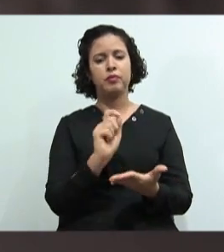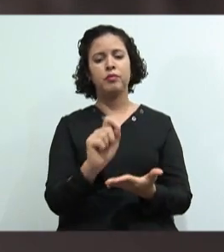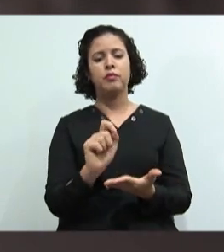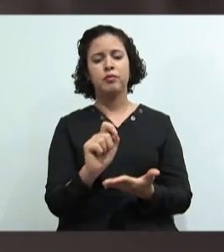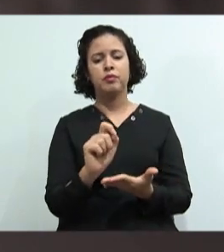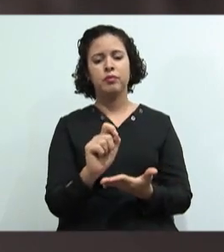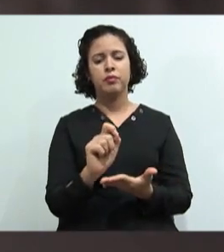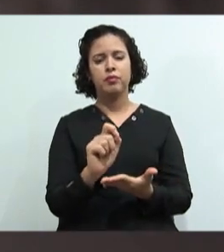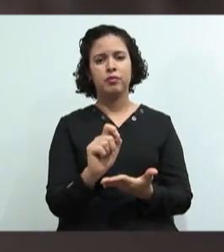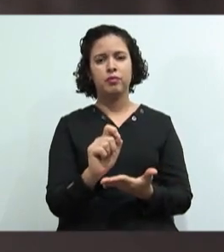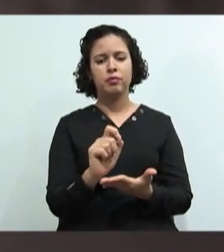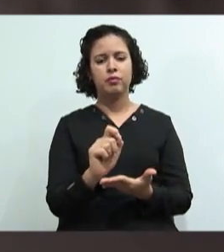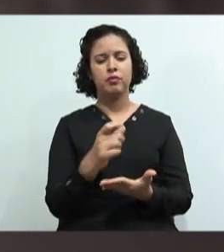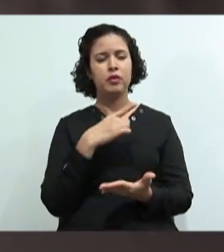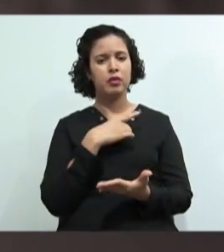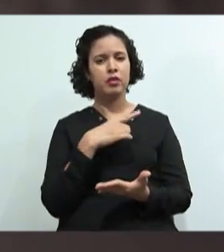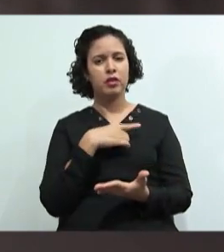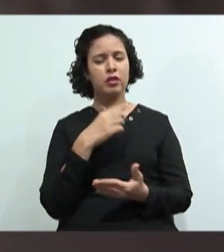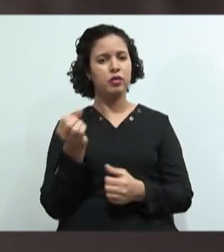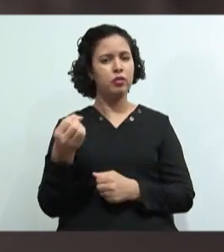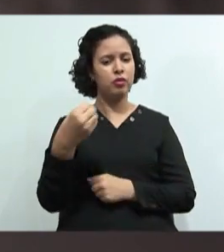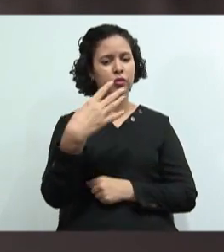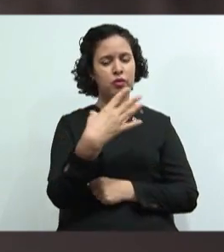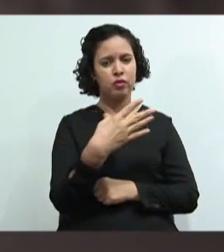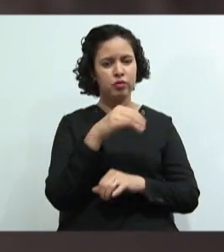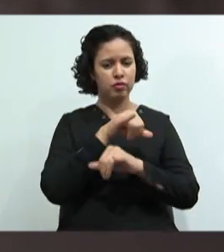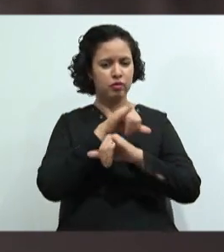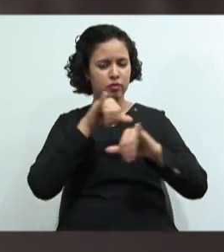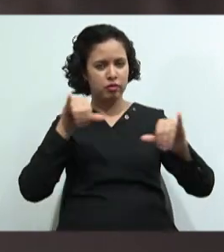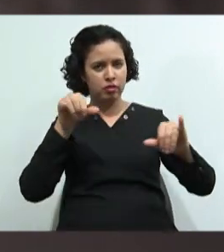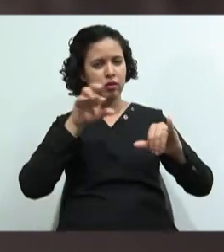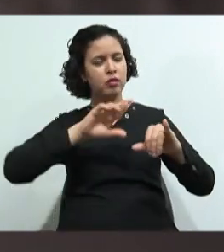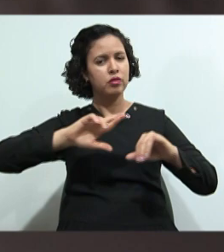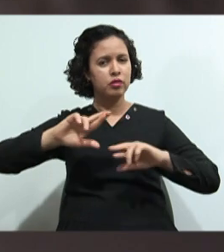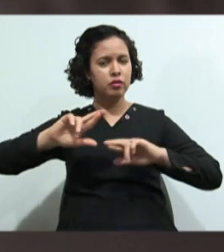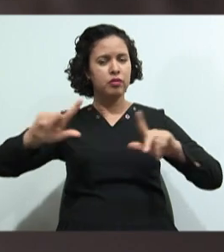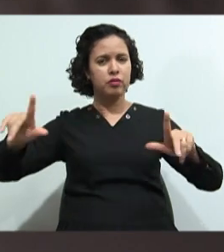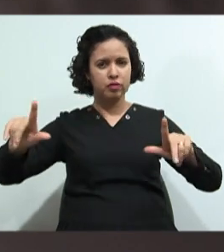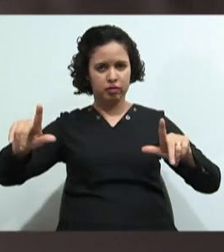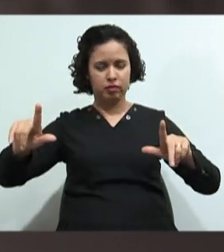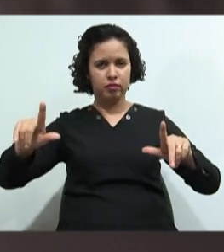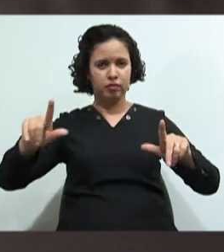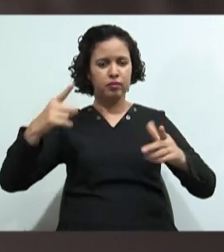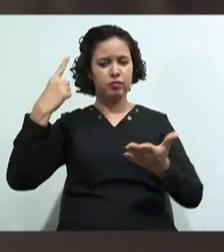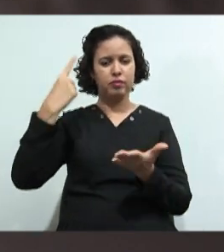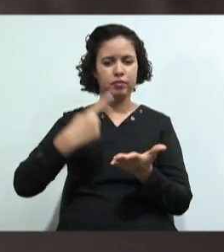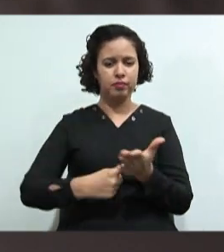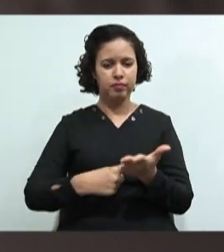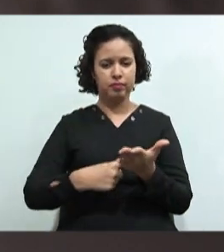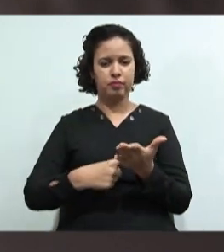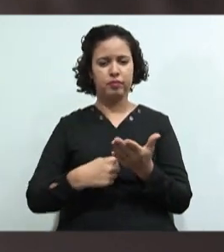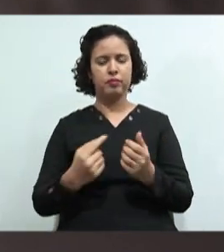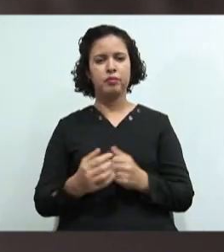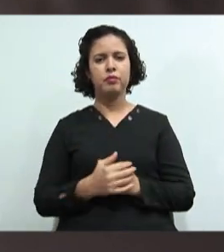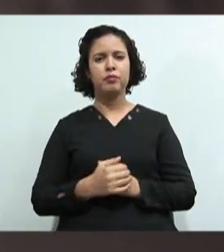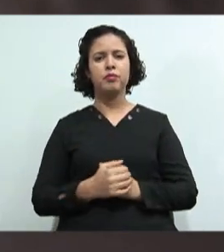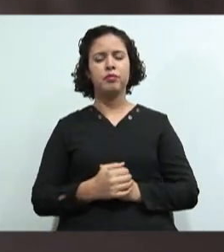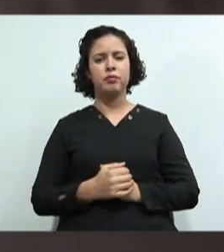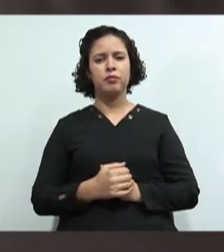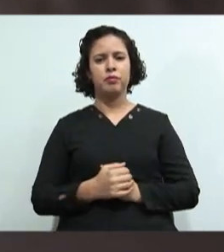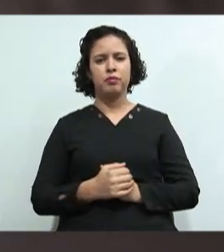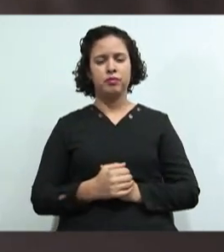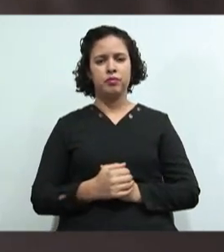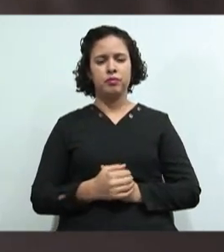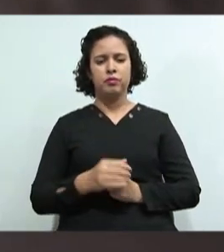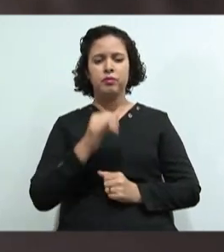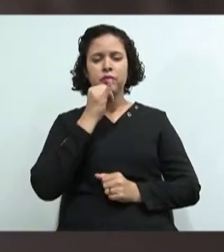mercado quando há uma nova notícia diferente do que estava combinado no meu planejamento estratégico. Vamos